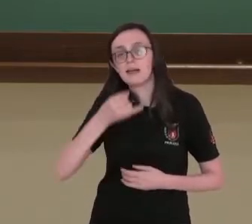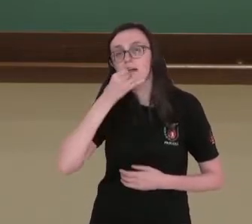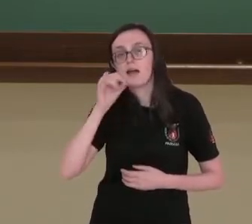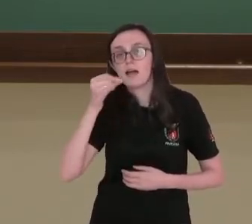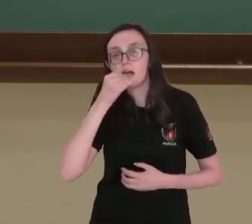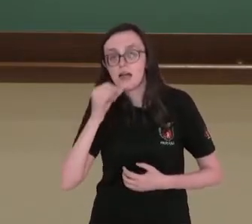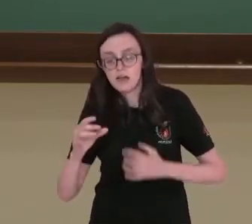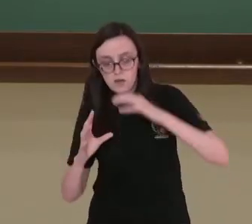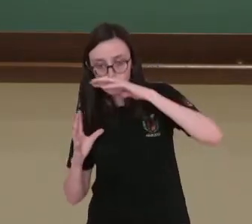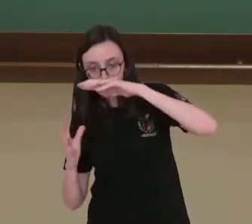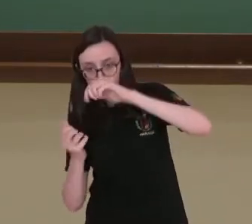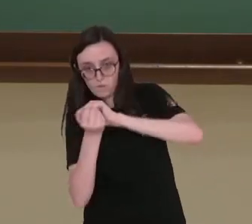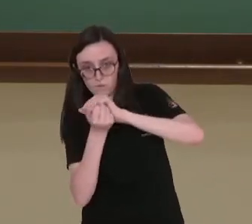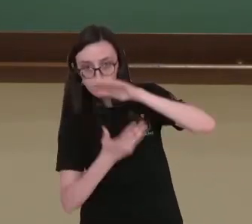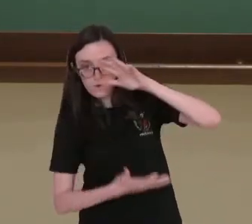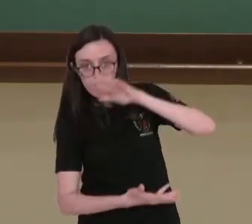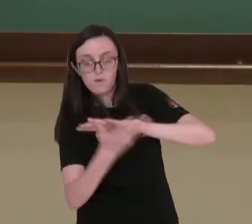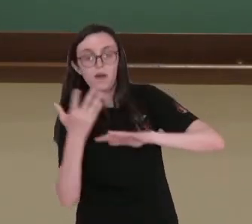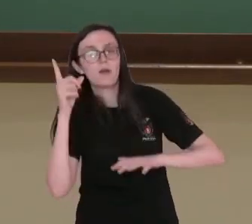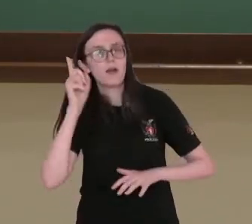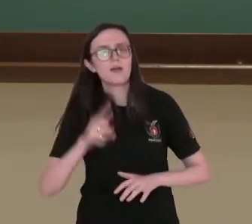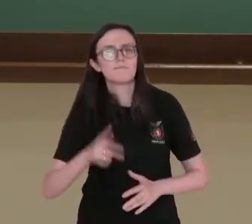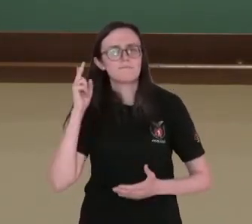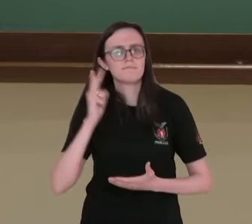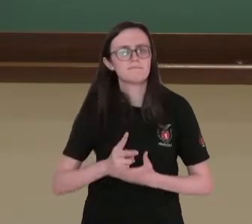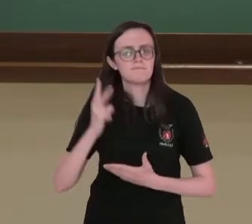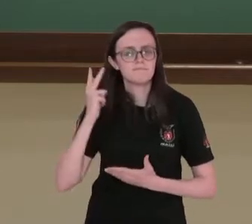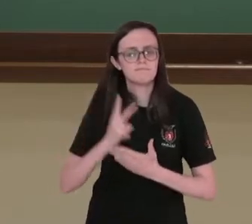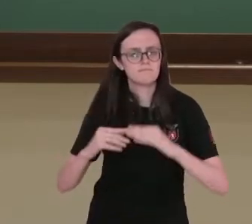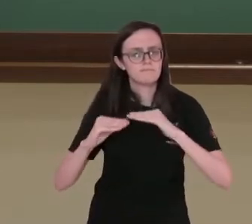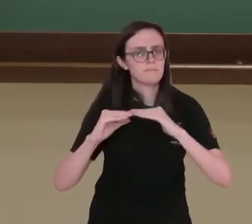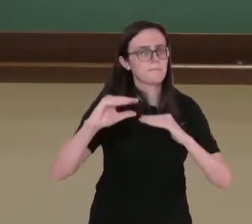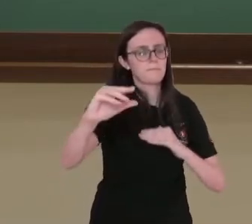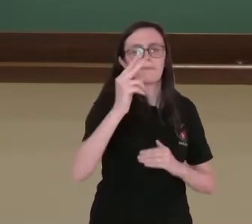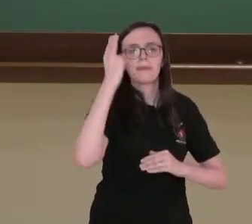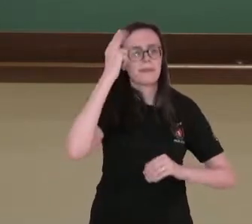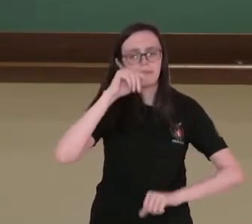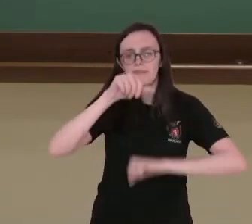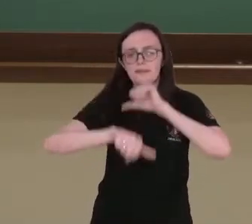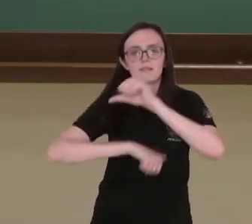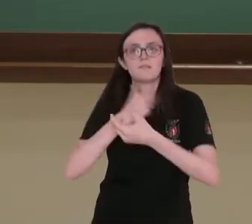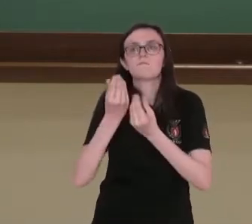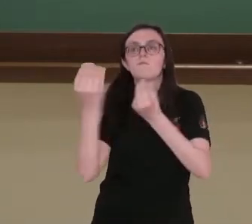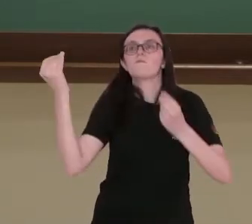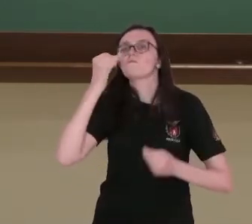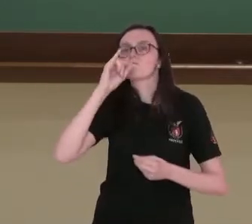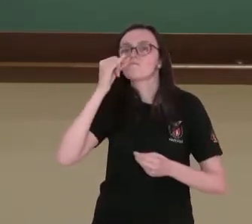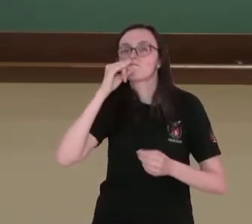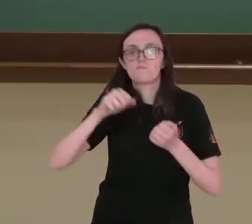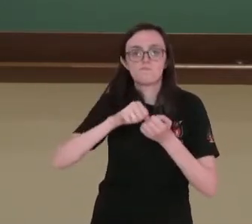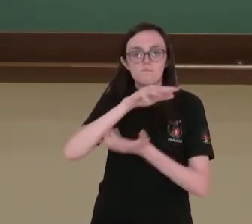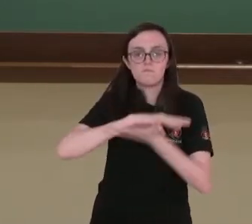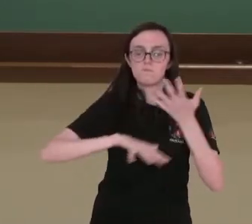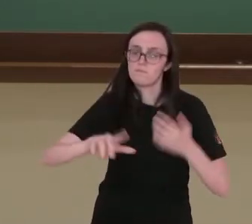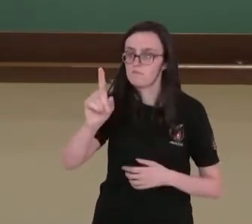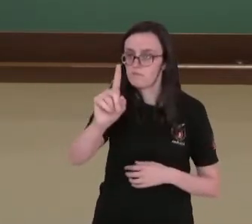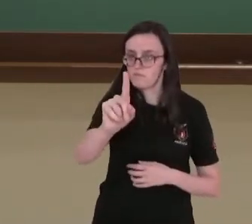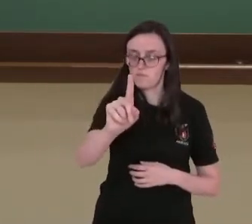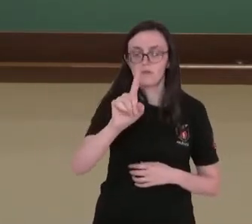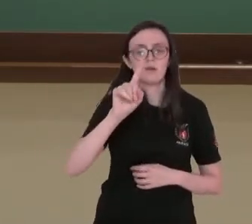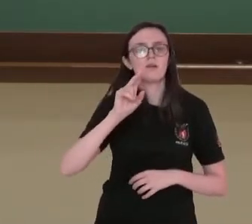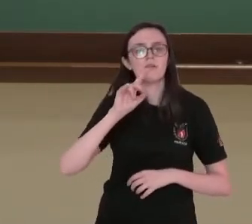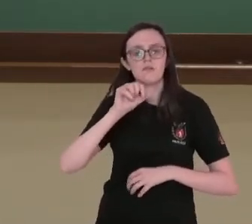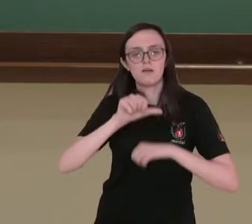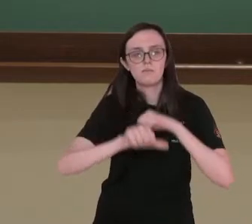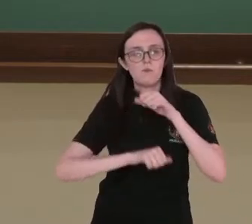universo, ela é constante. Ela não tem como você alterar a quantidade de energia do universo. Ela só fica